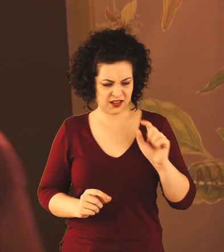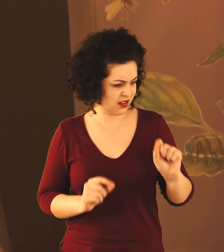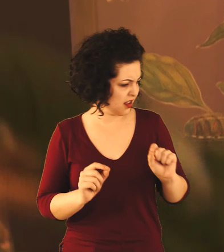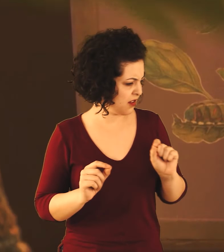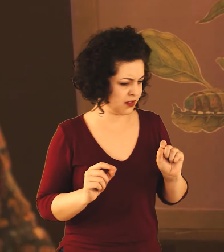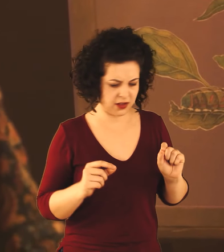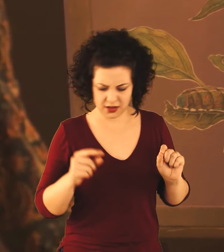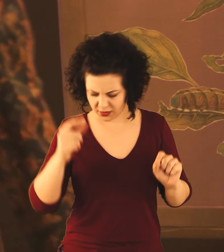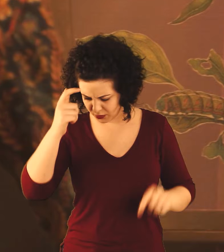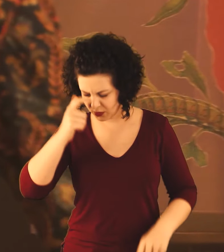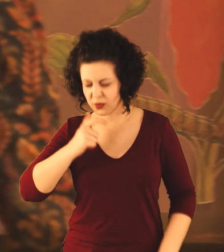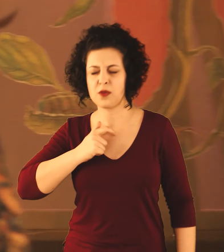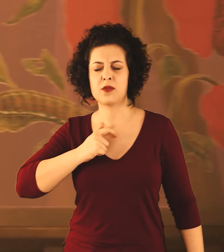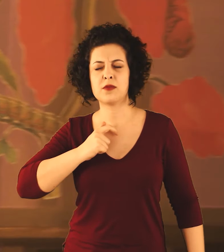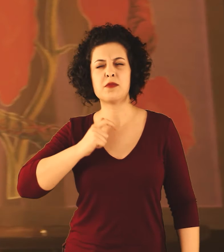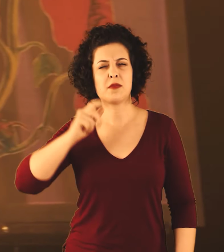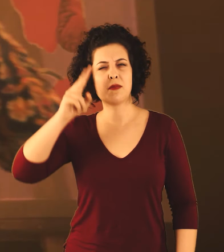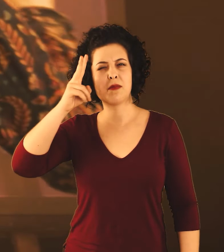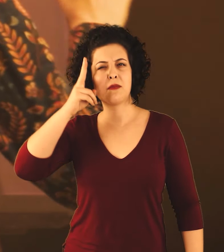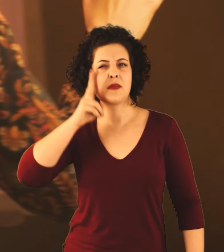Eu sou uma lembrança.